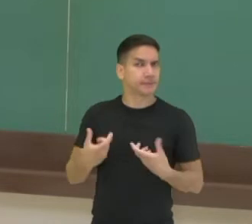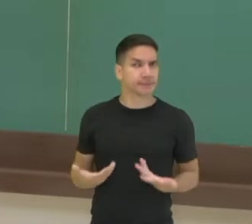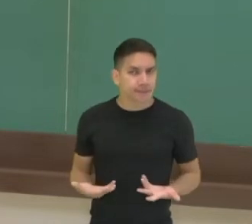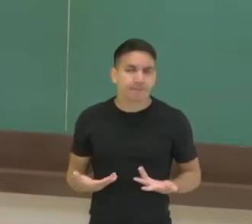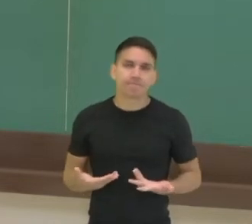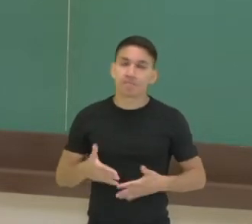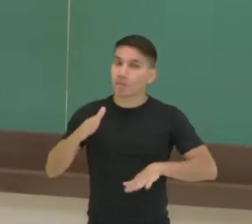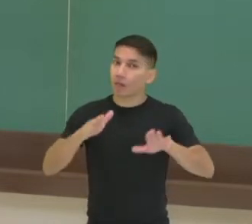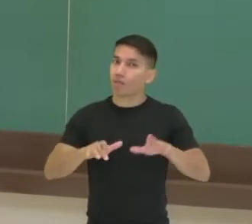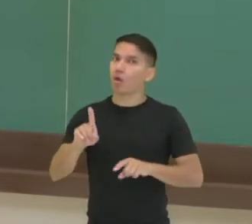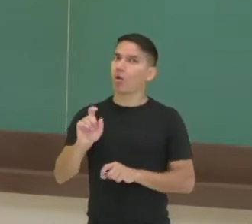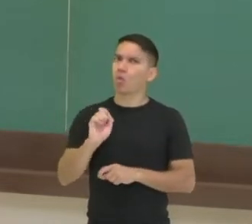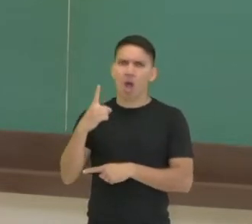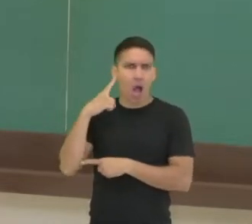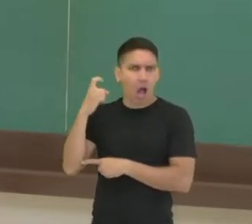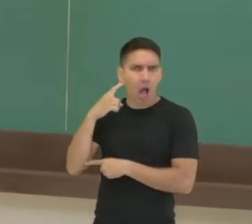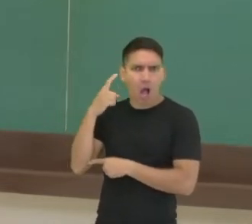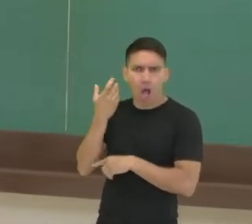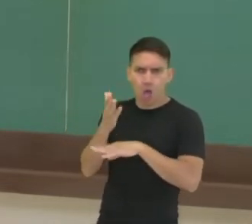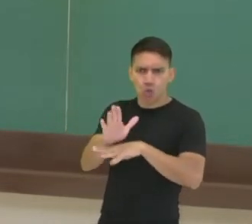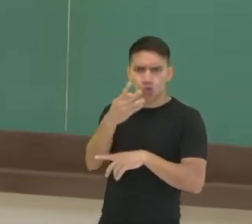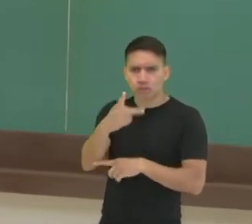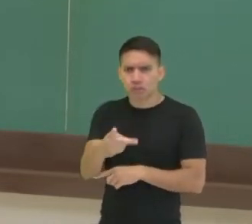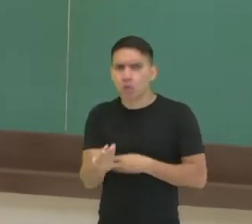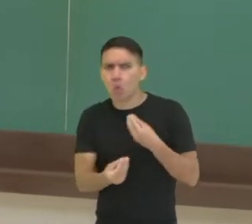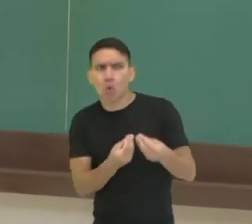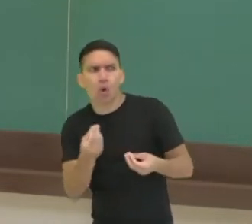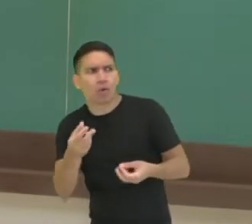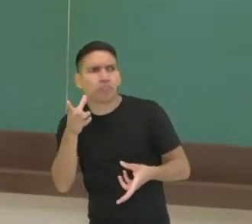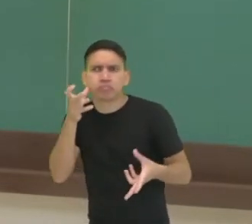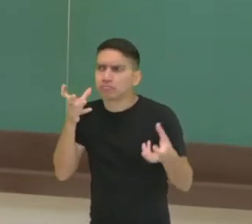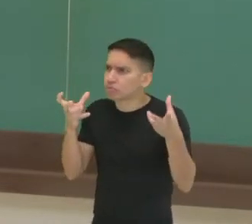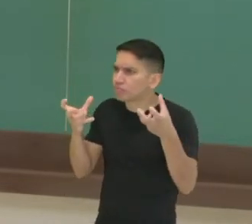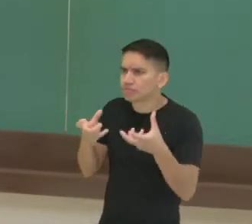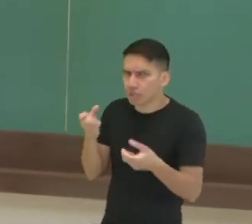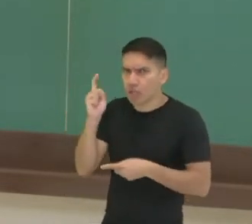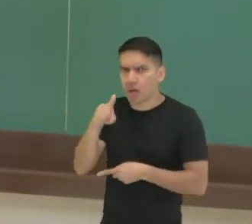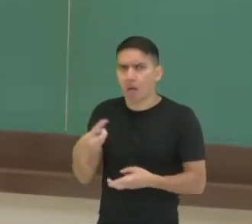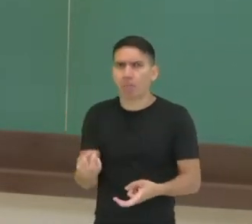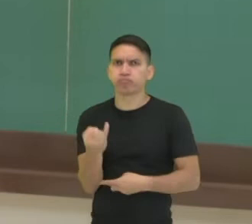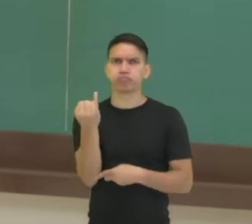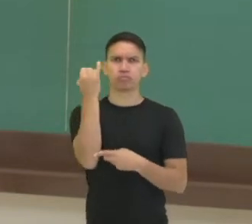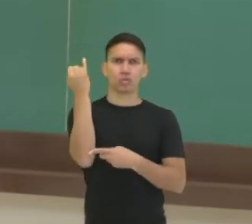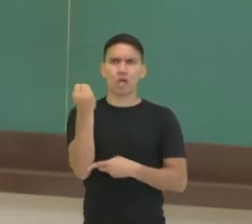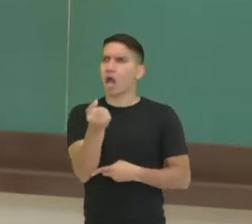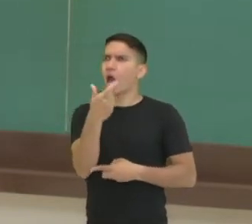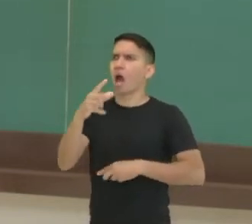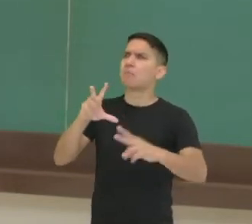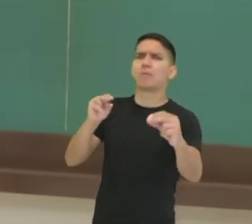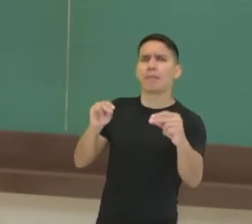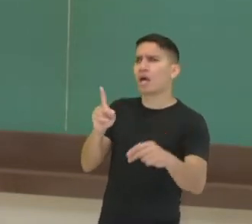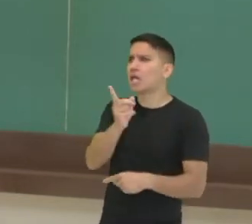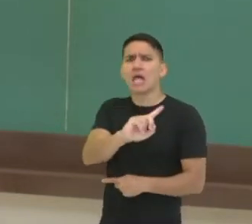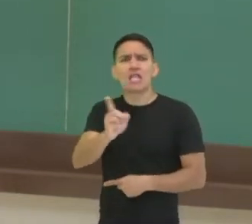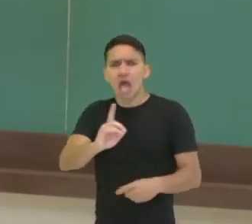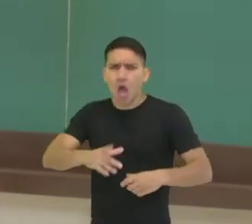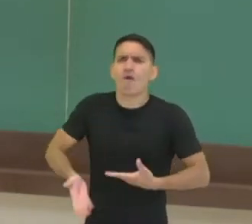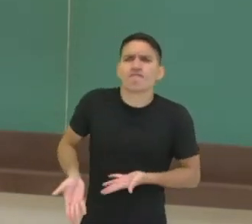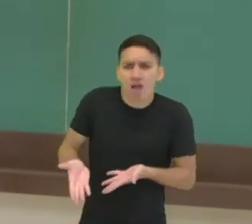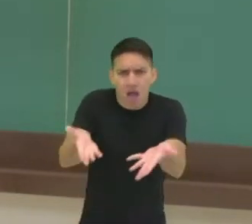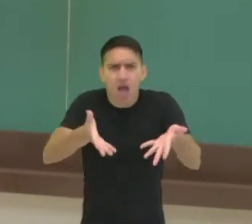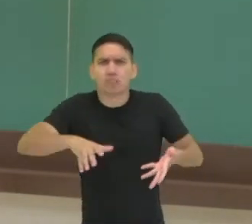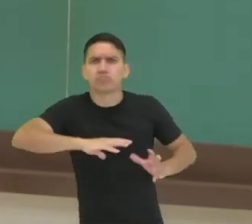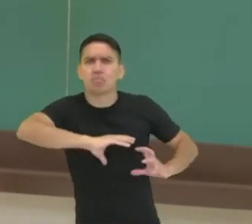que a audição, ouvir alguma coisa é importante? Alguém falando, não chuta, corre, vem